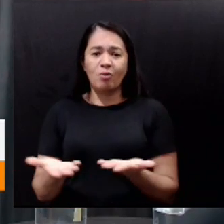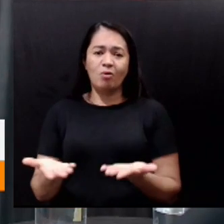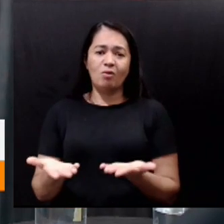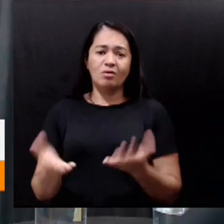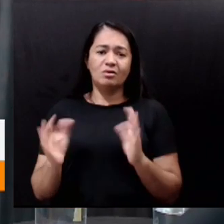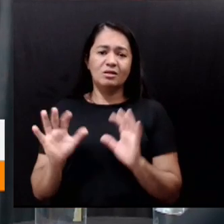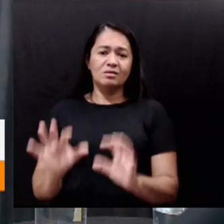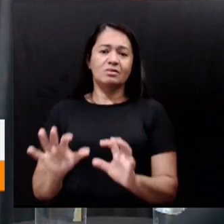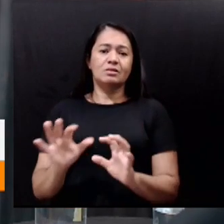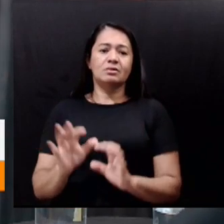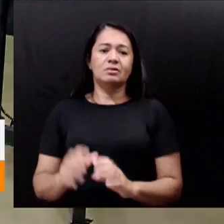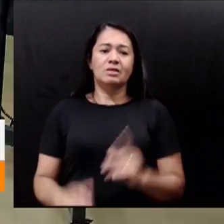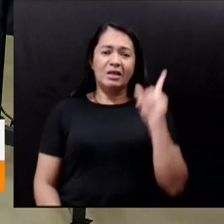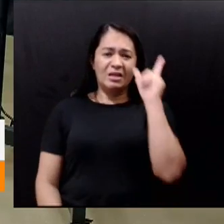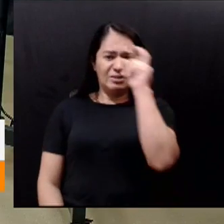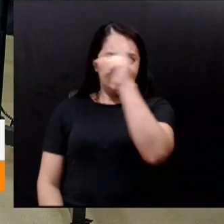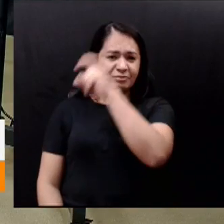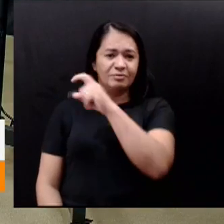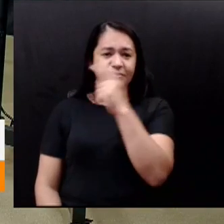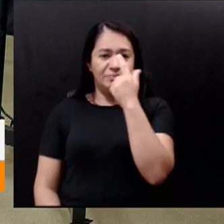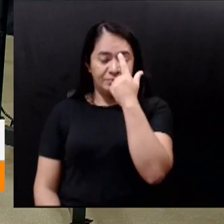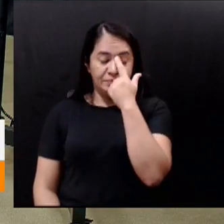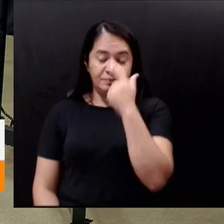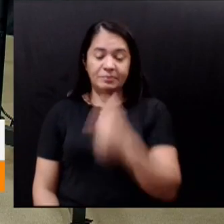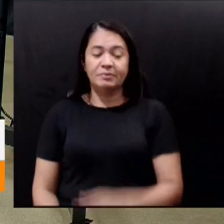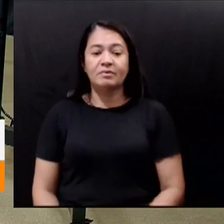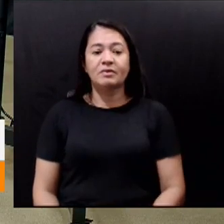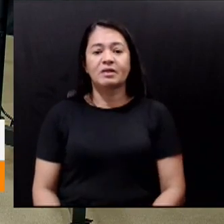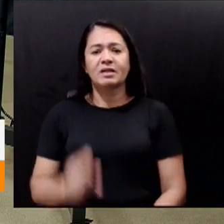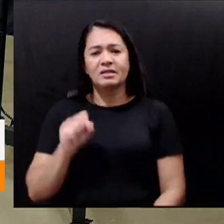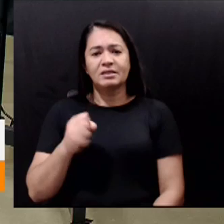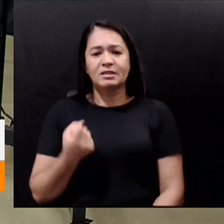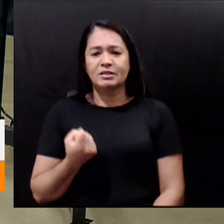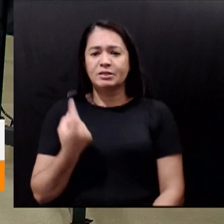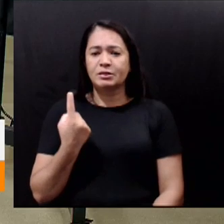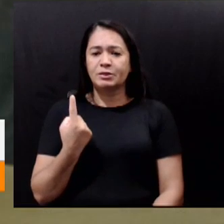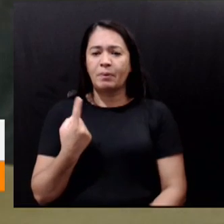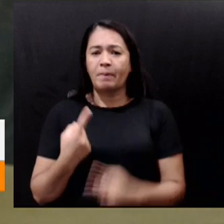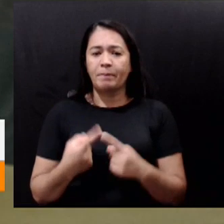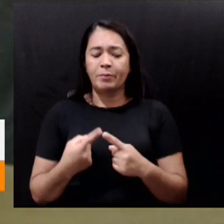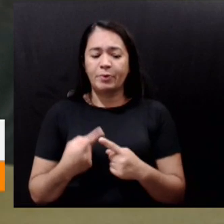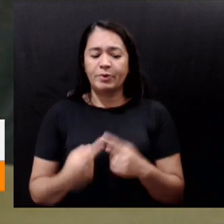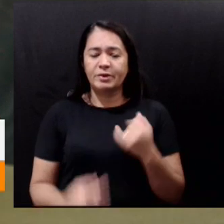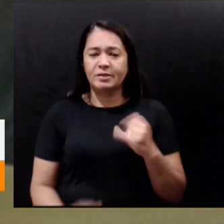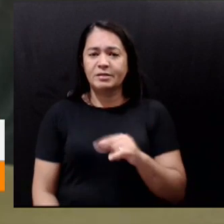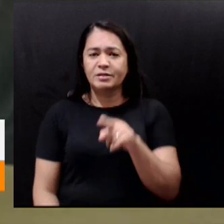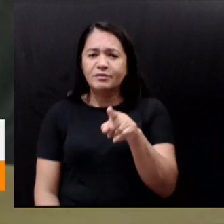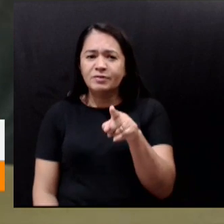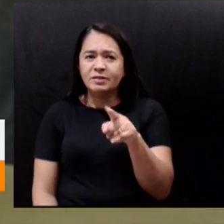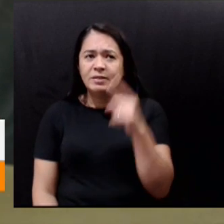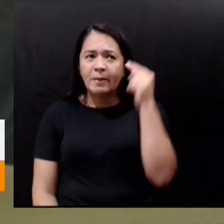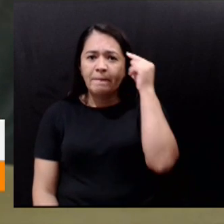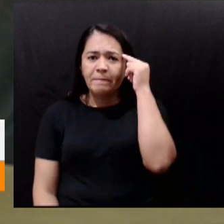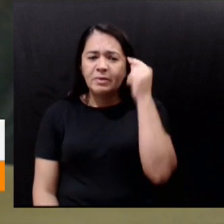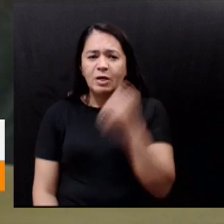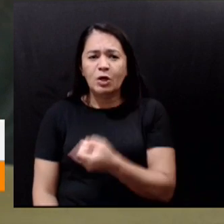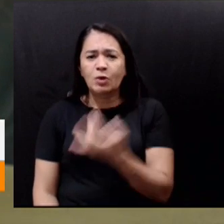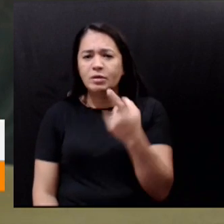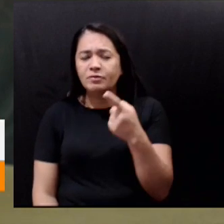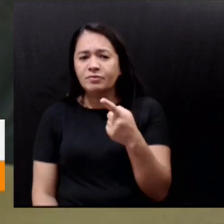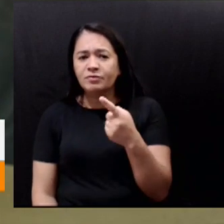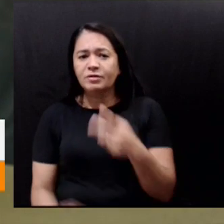pensar nisso, né? É difícil e estranho, né? Porque se você parar para analisar, quanto tempo faz que você não presenteia seu vizinho